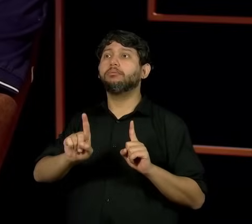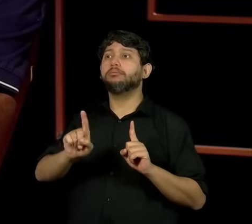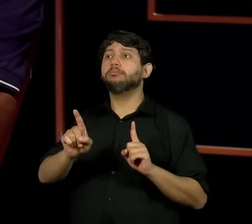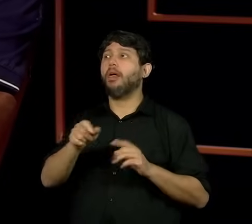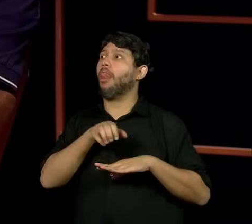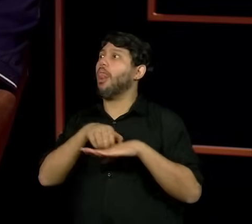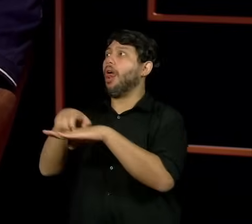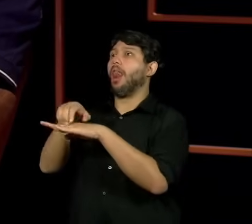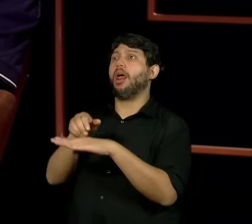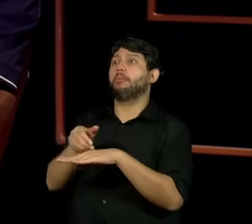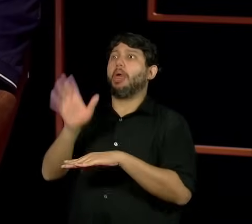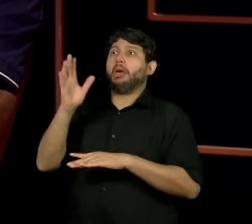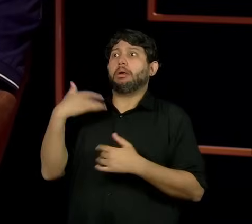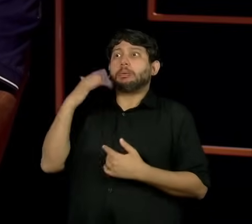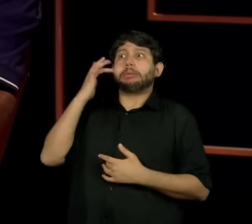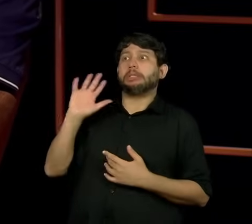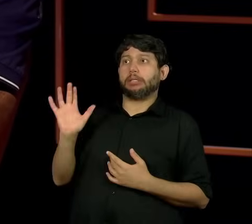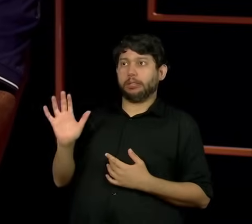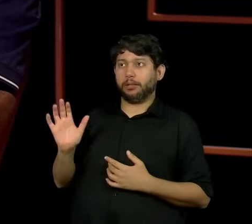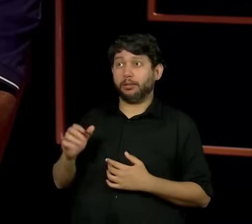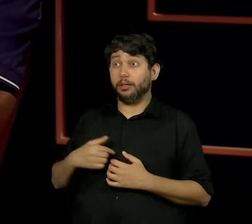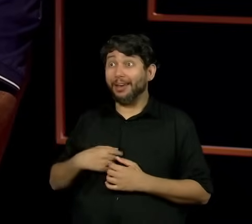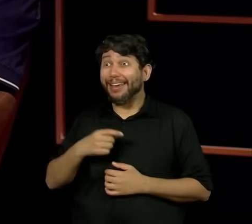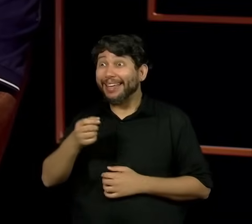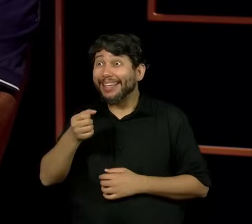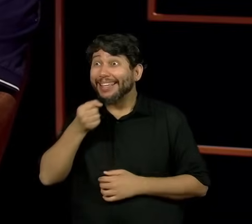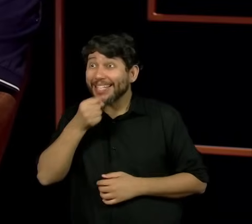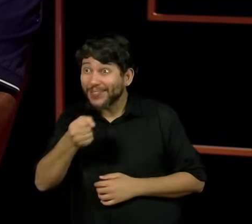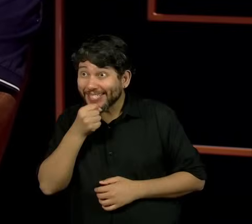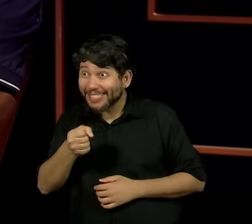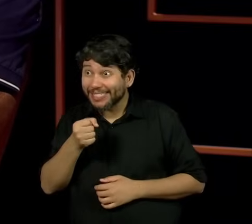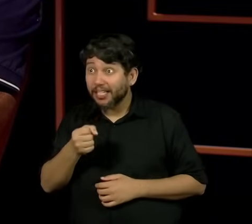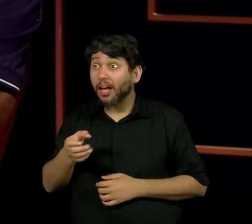para a entrevista, nem aceitava café nem água, com medo de tremer.